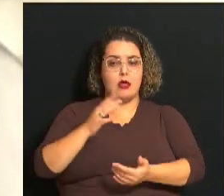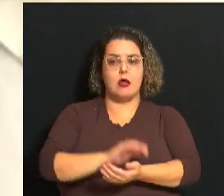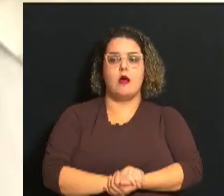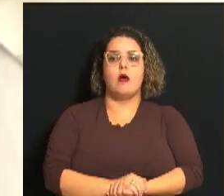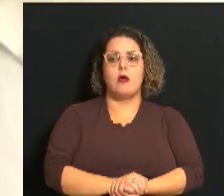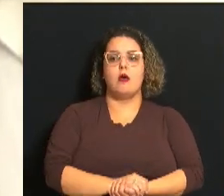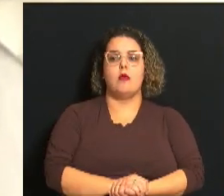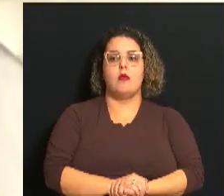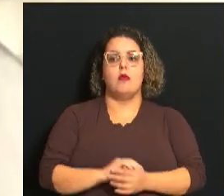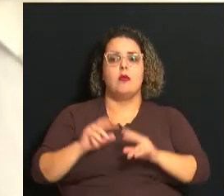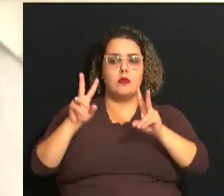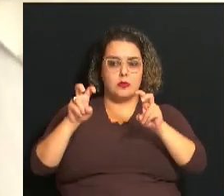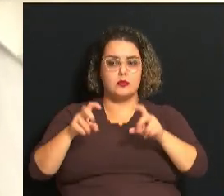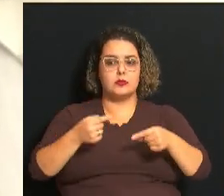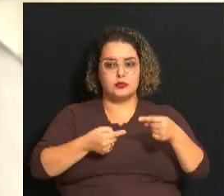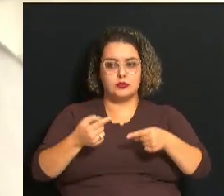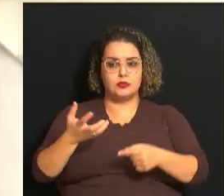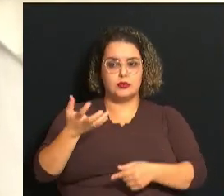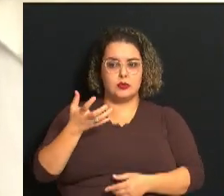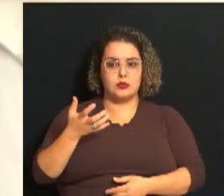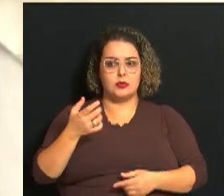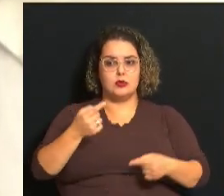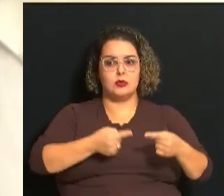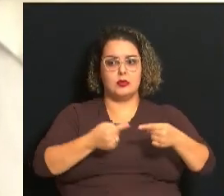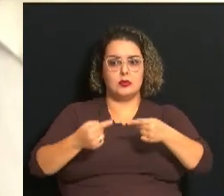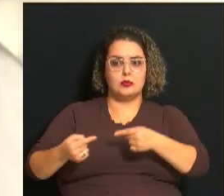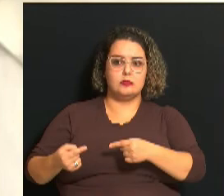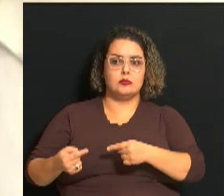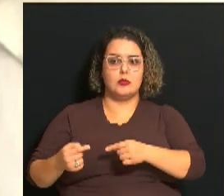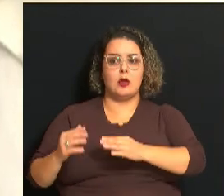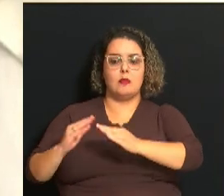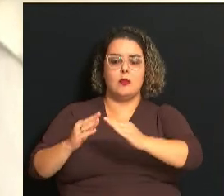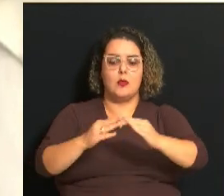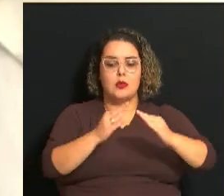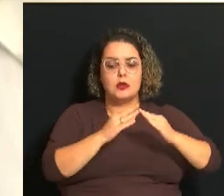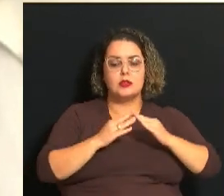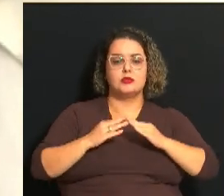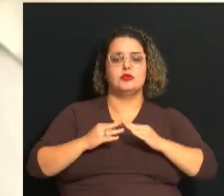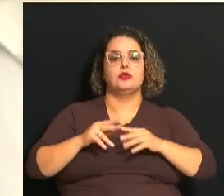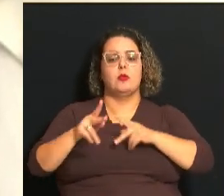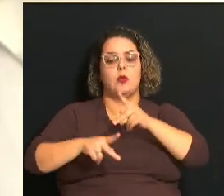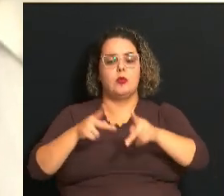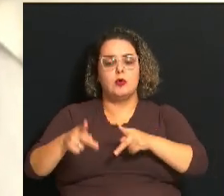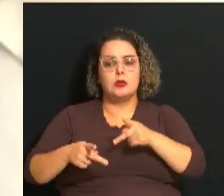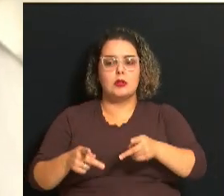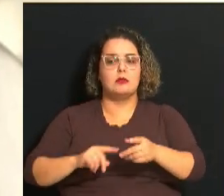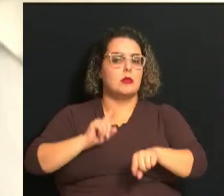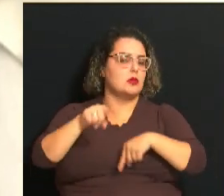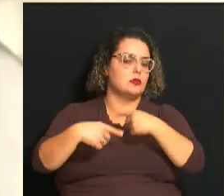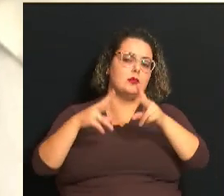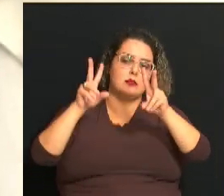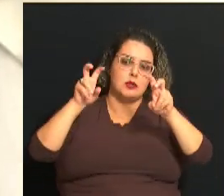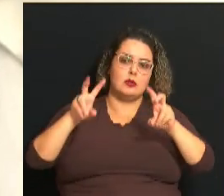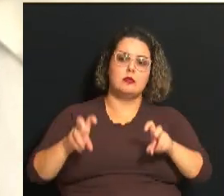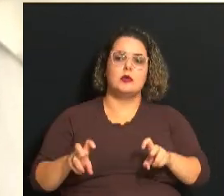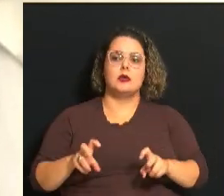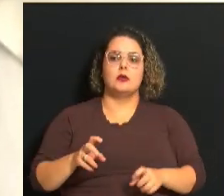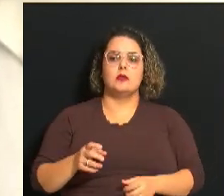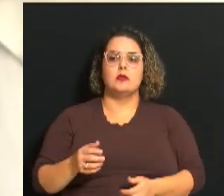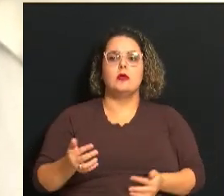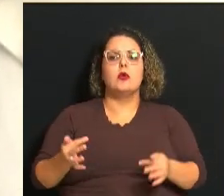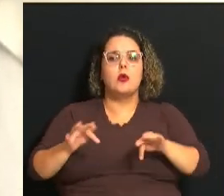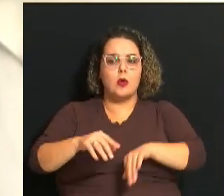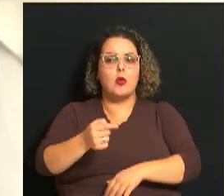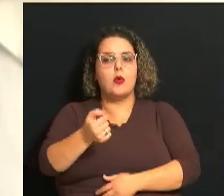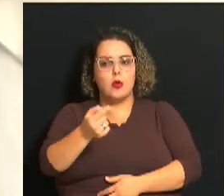discutir a questão também é o serviço público EA moradia Popular que tem muita relação com isso evitem outros temas aí mas nós estamos finalizando